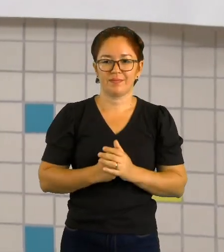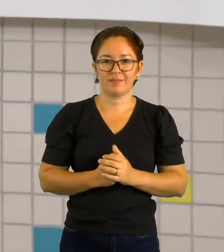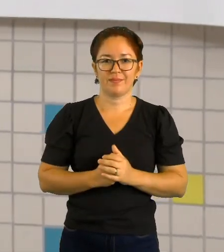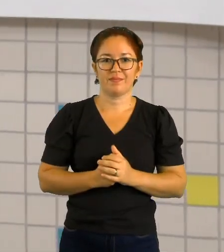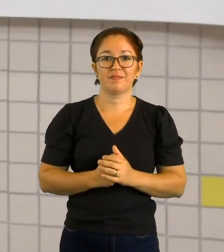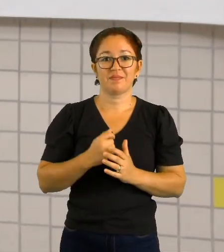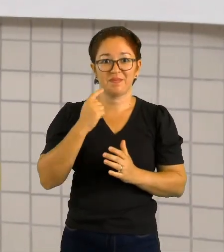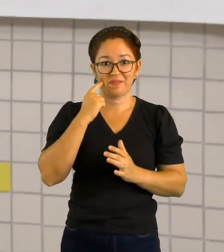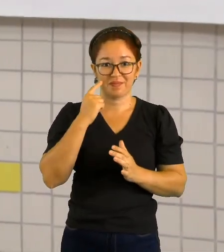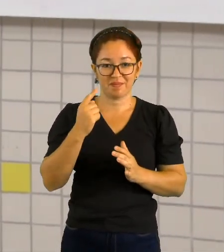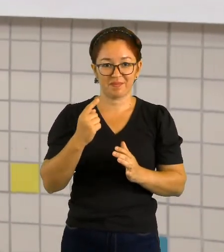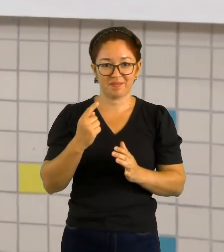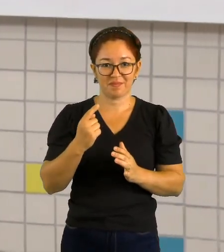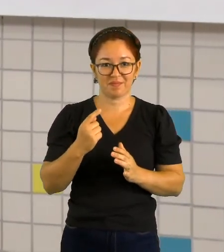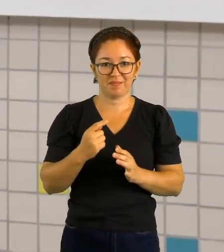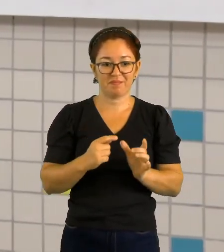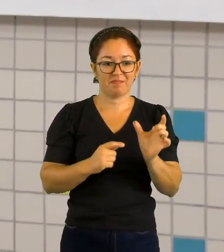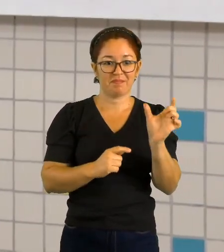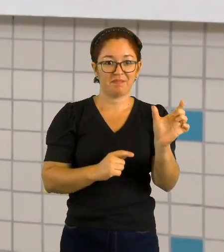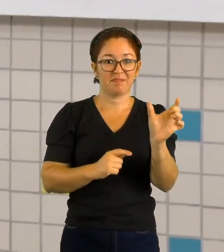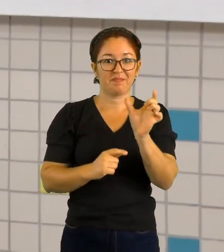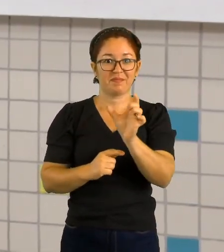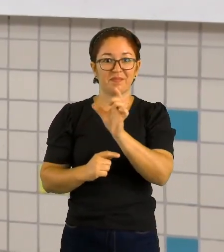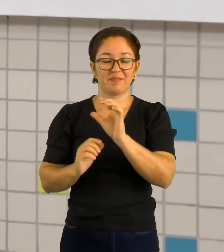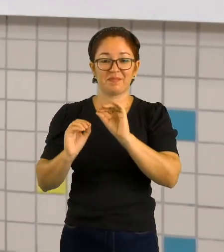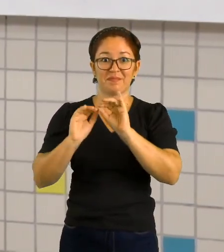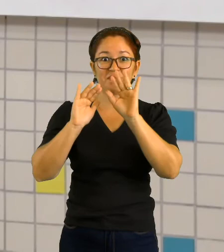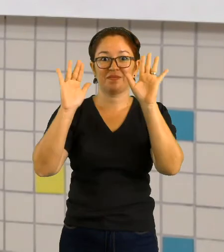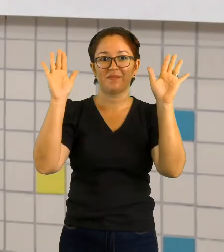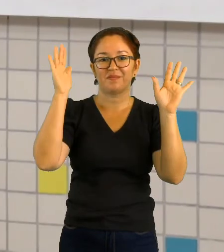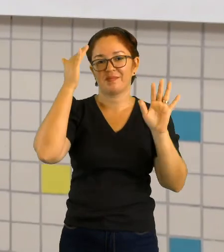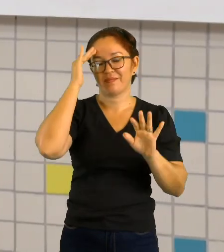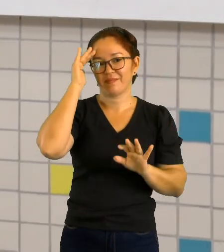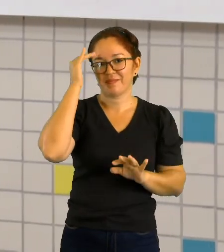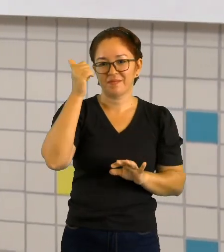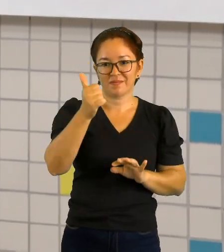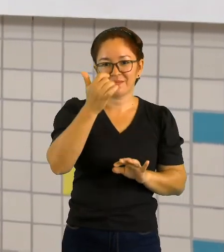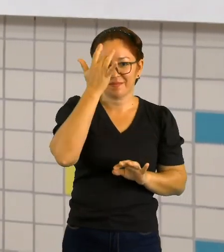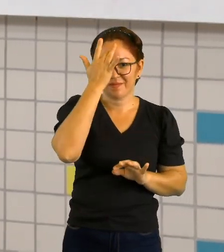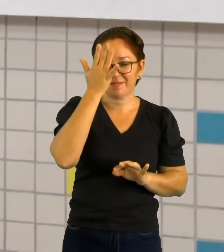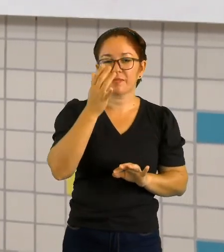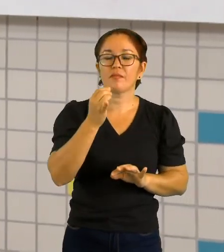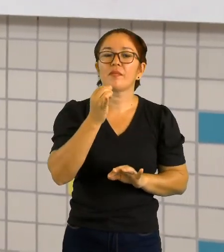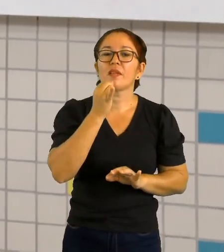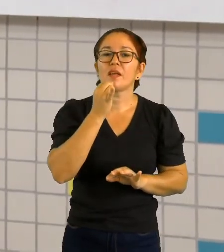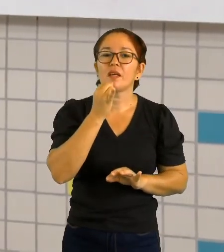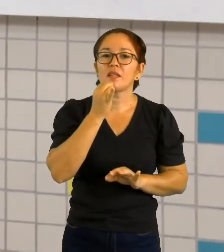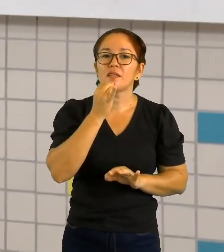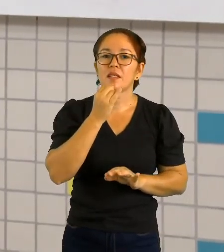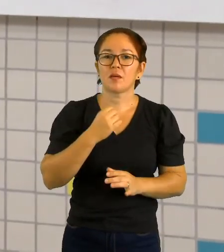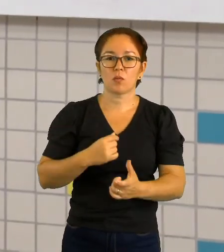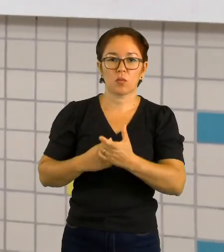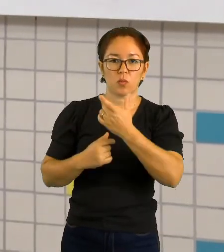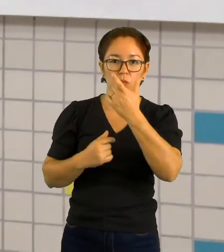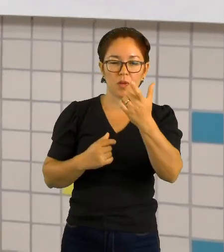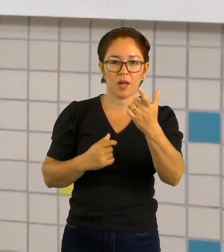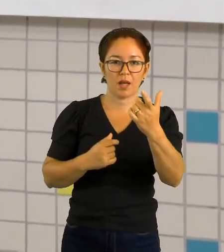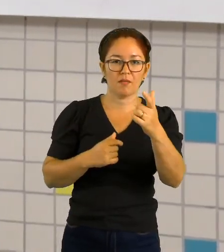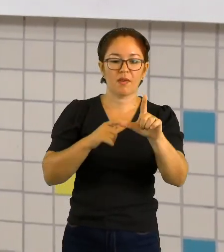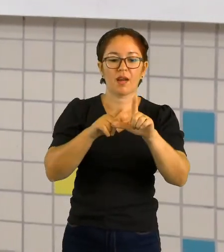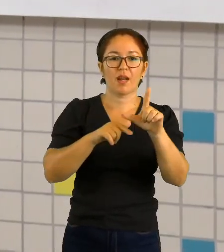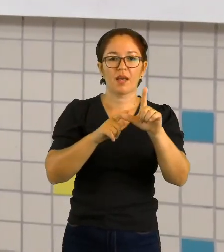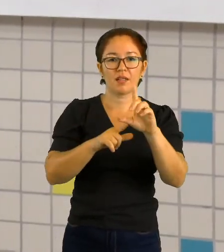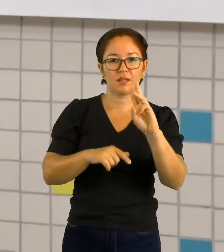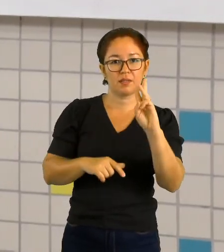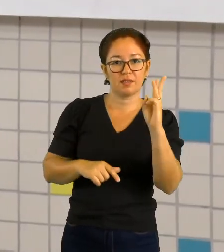espaçamento, como que ficou as coisas mais claras? Tem palavrinha de 3 letras aí? Qual? Mas? Muito